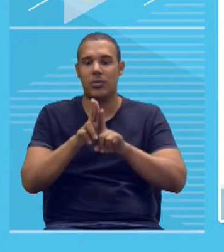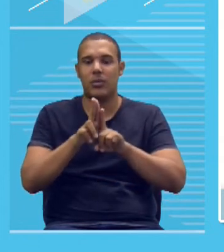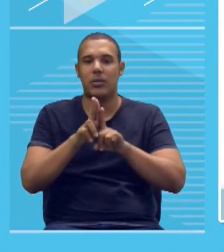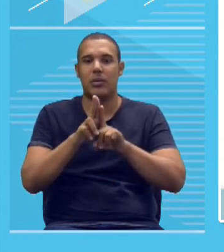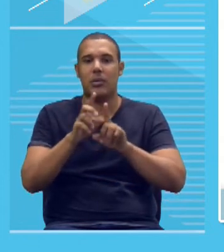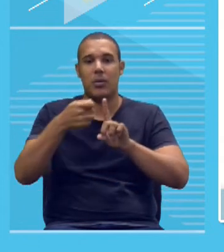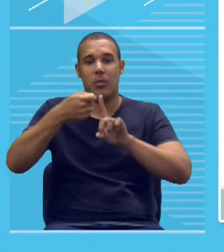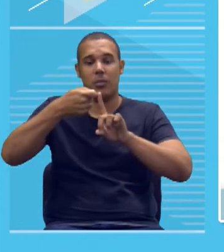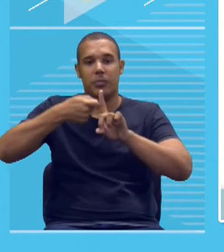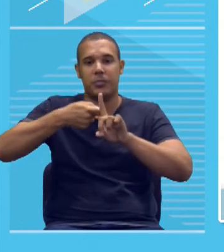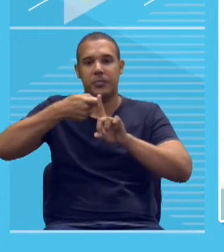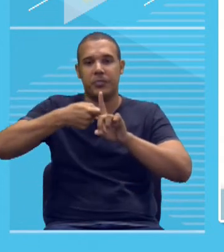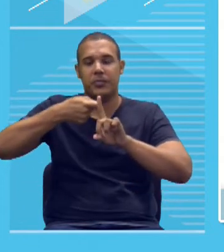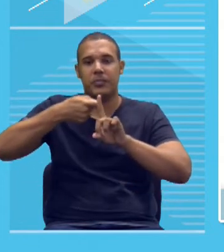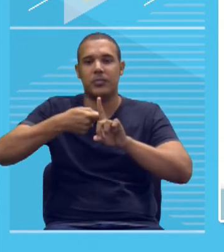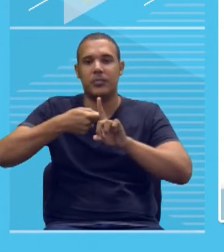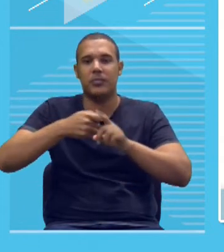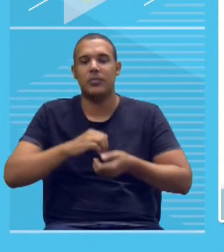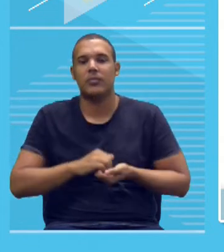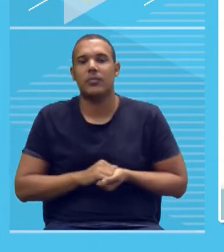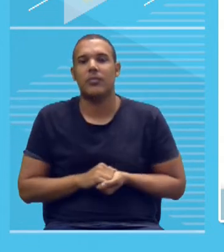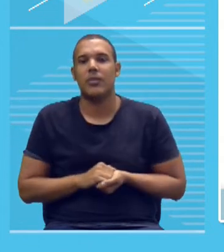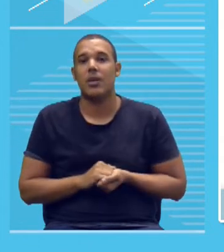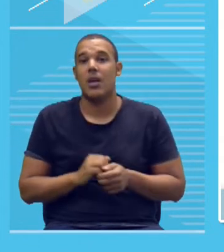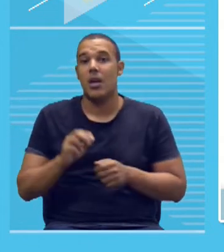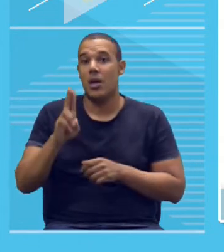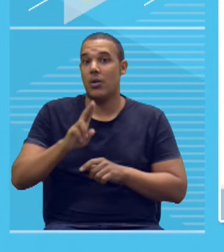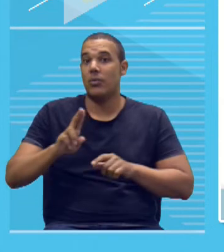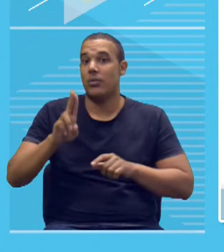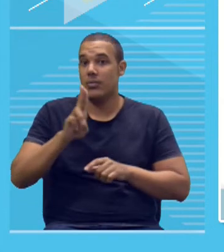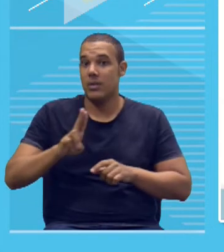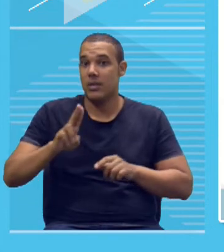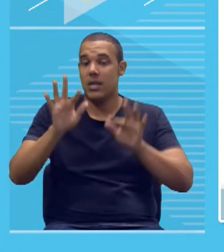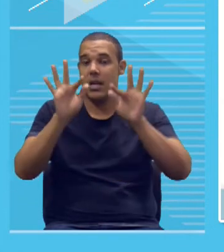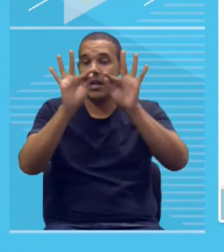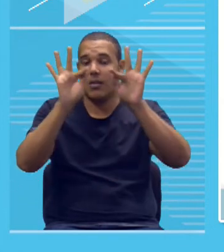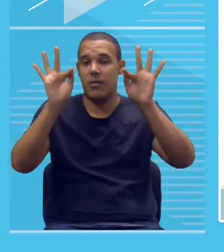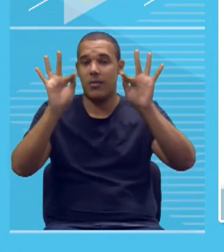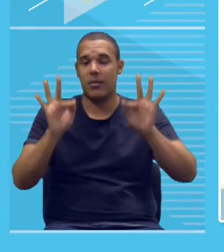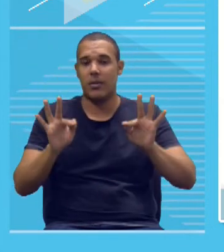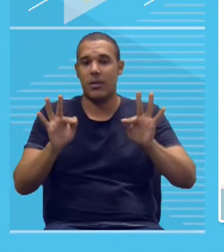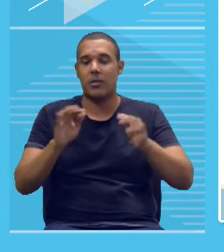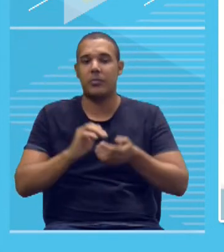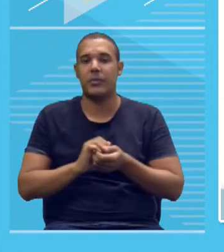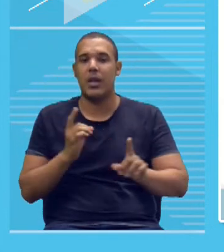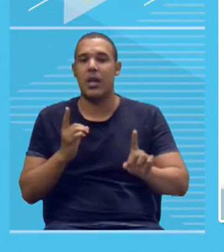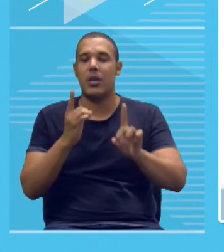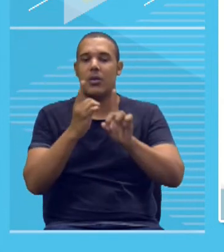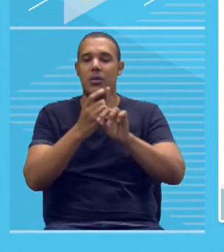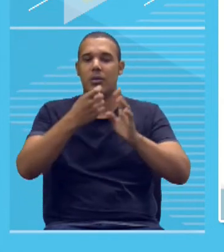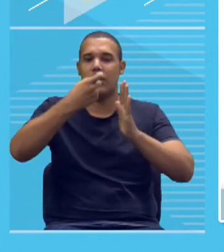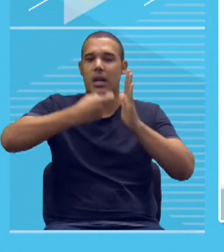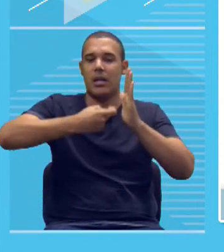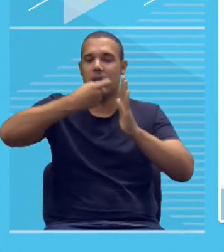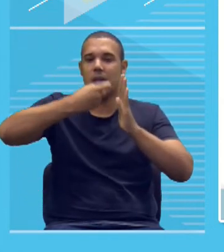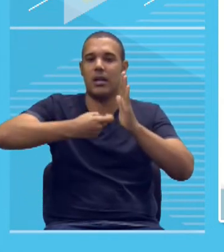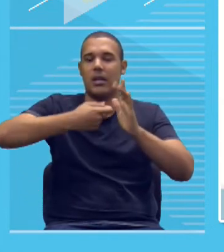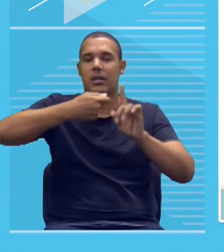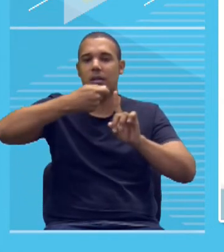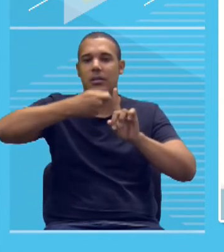mês Professor fiz com o uso da Fórmula descobri que a minha taxa mensal